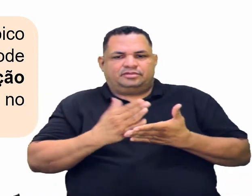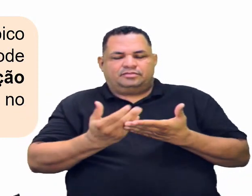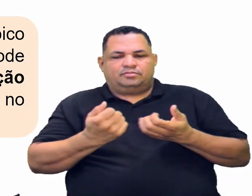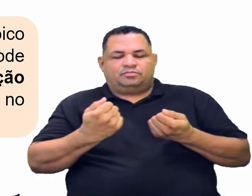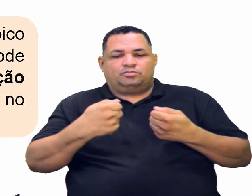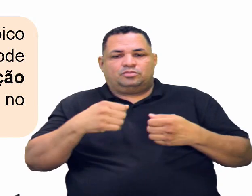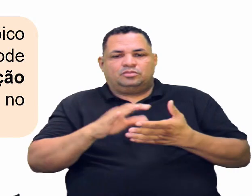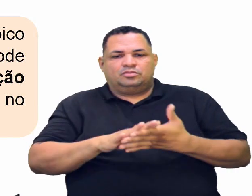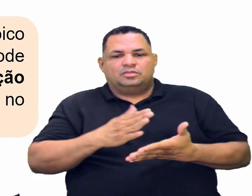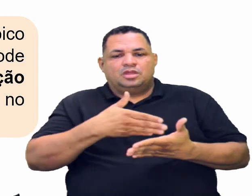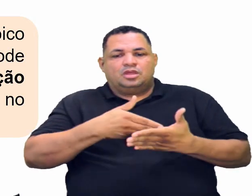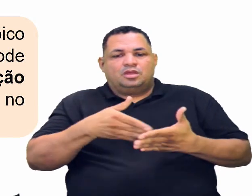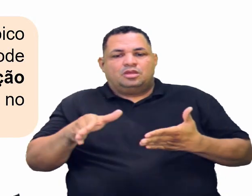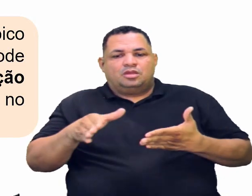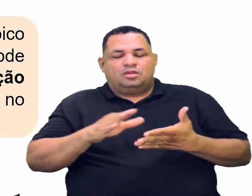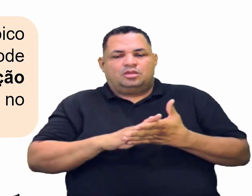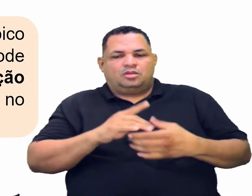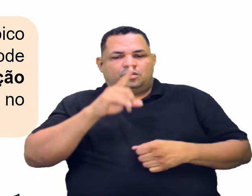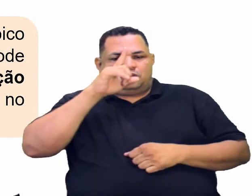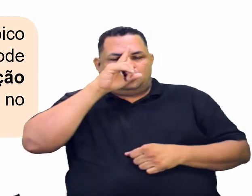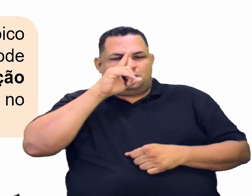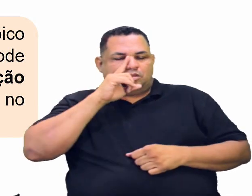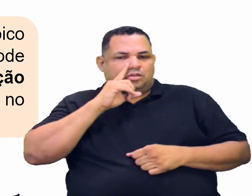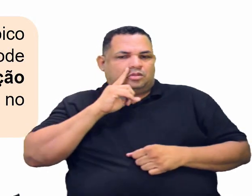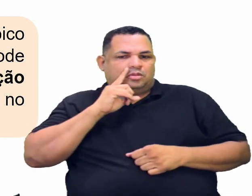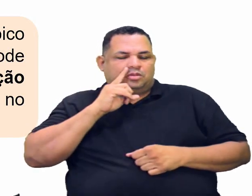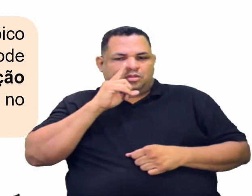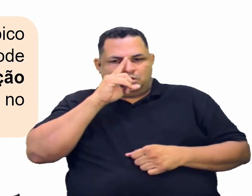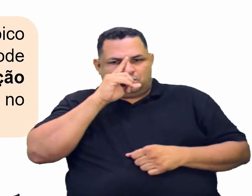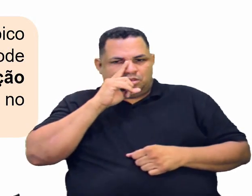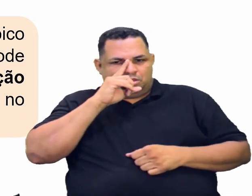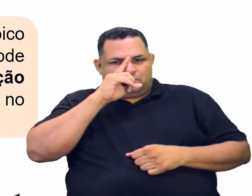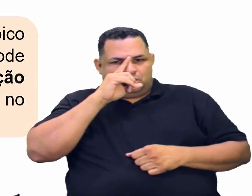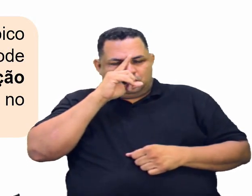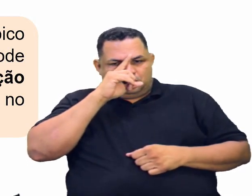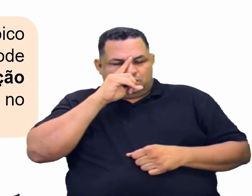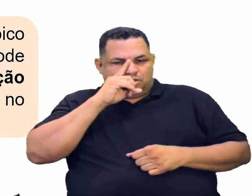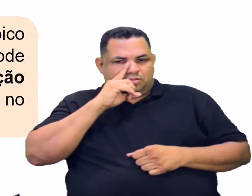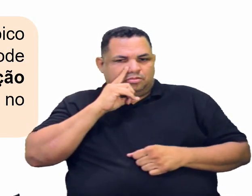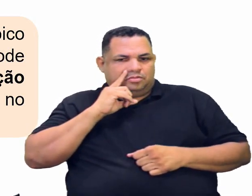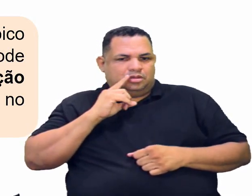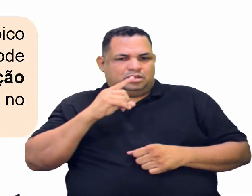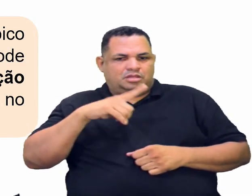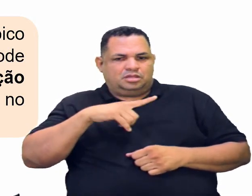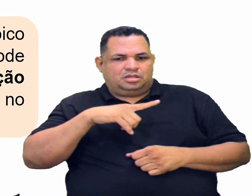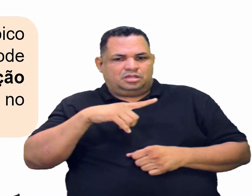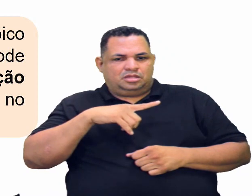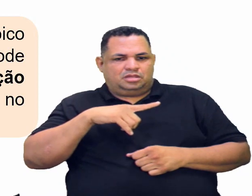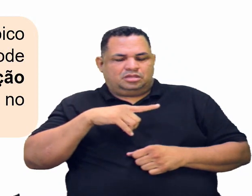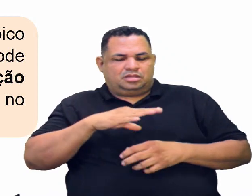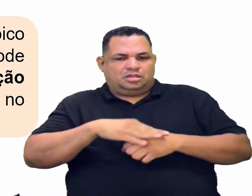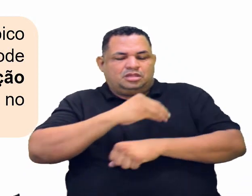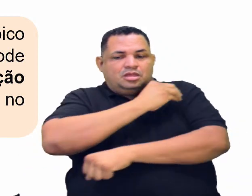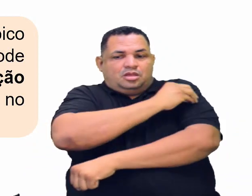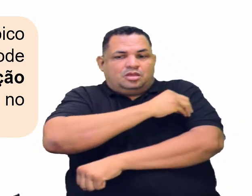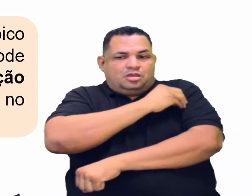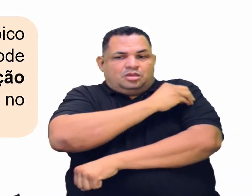obtido pela oxidação de álcools presentes no vinho. Então,